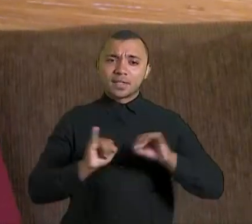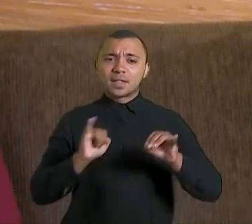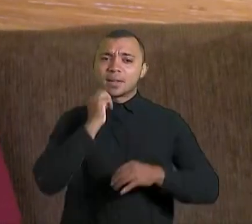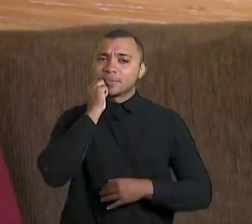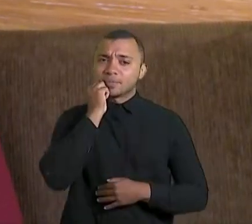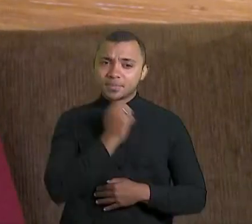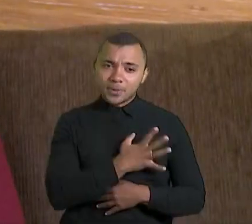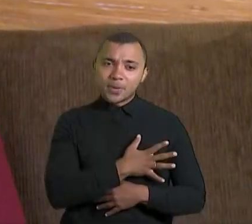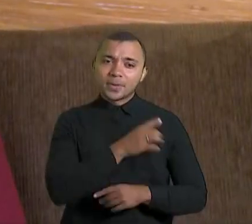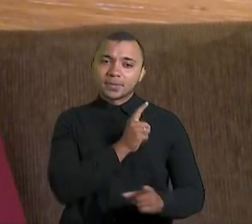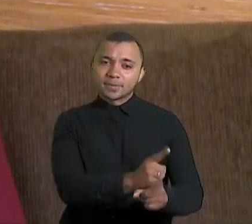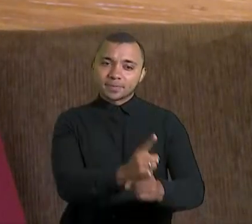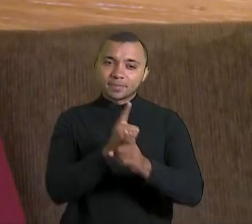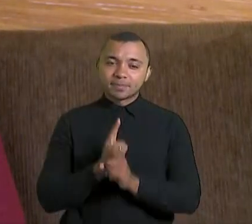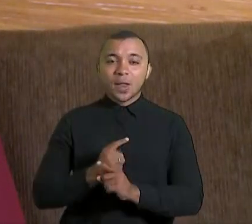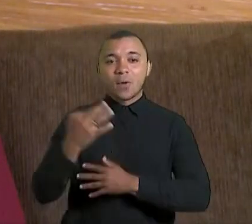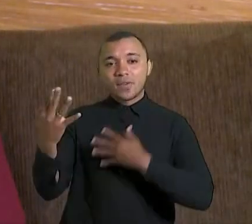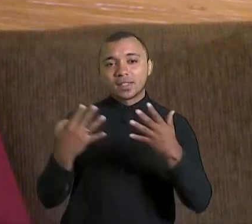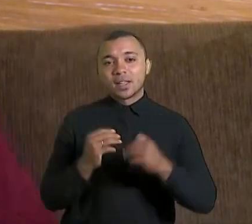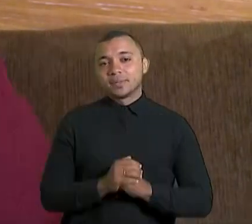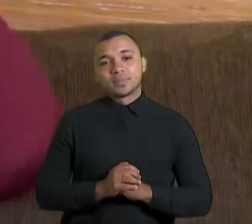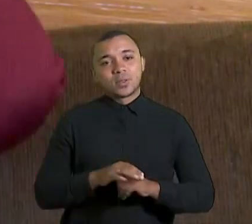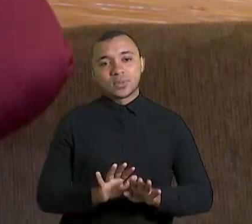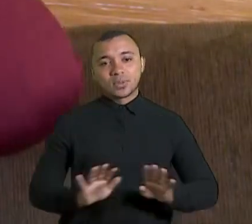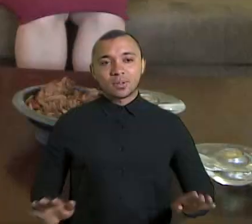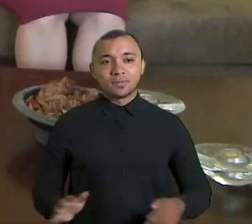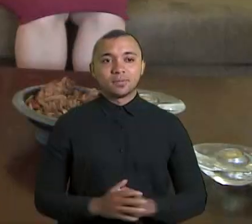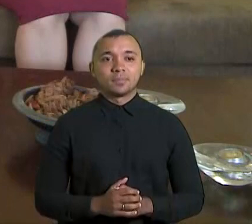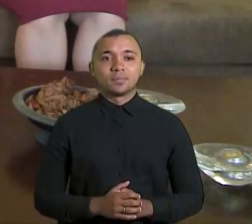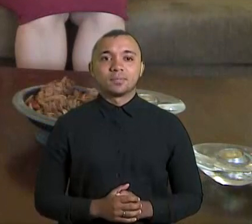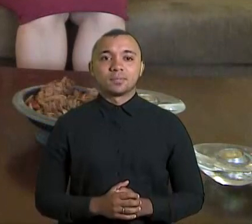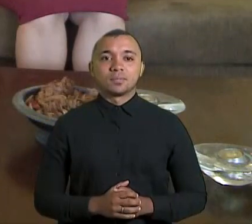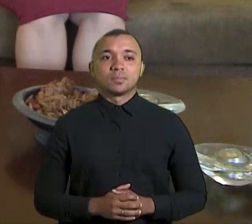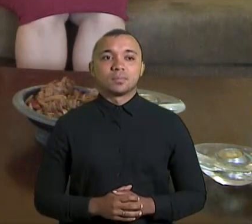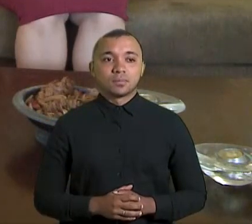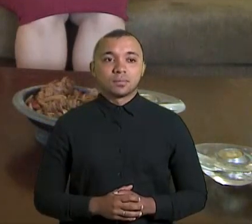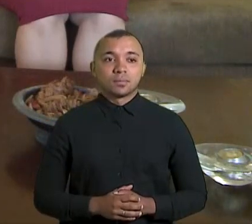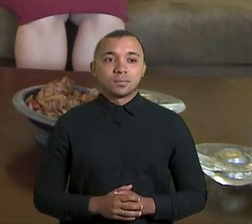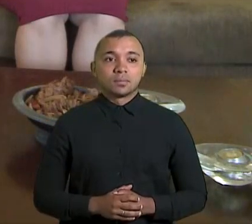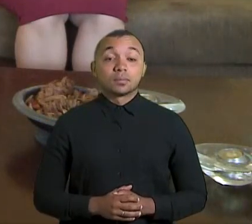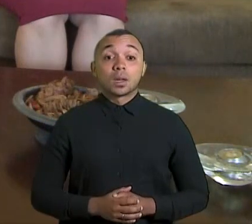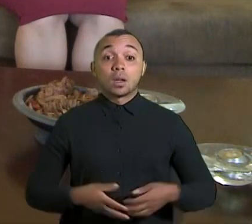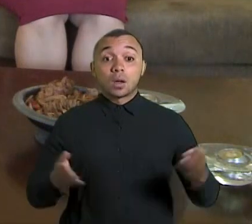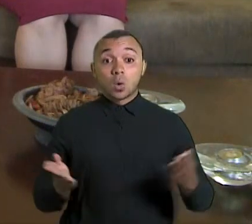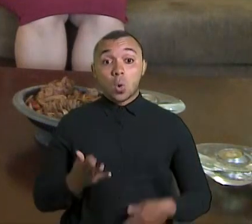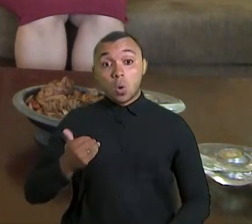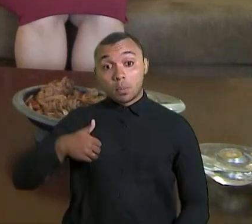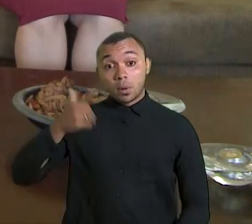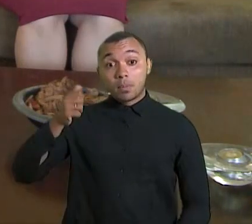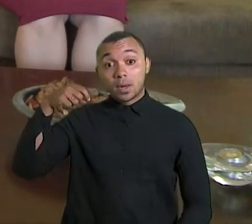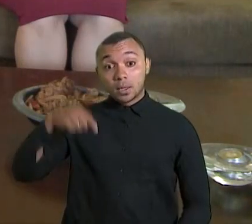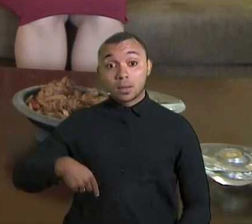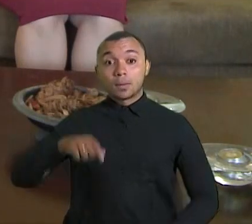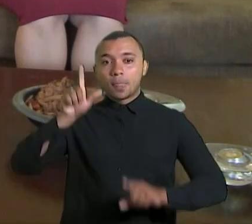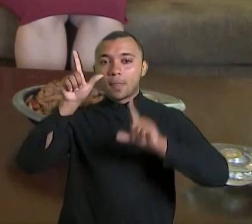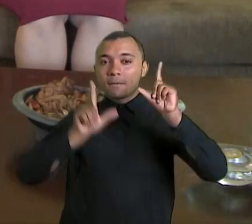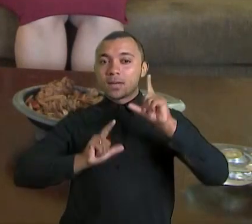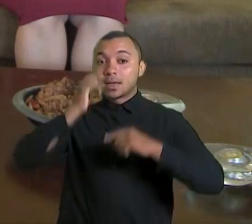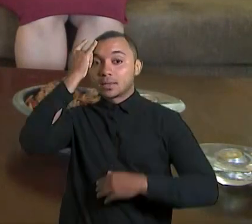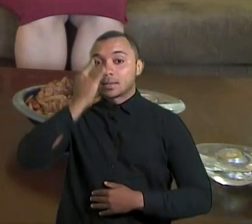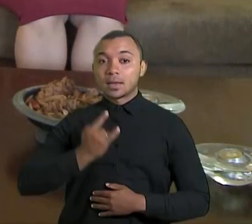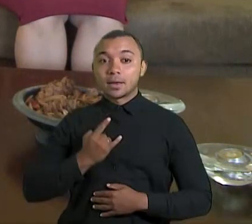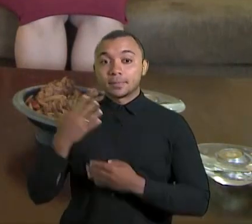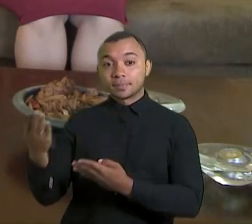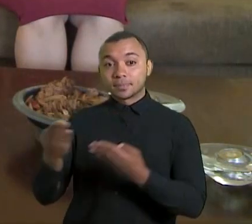bom e é isso. Então, este primeiro bloco do programa Ponto Cego, trazendo